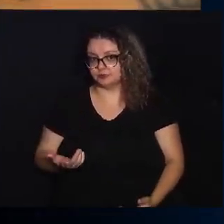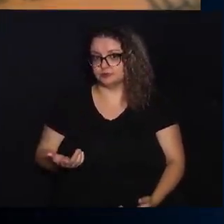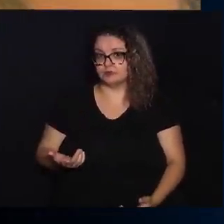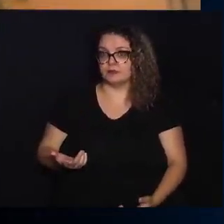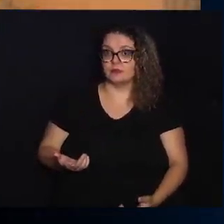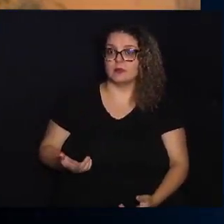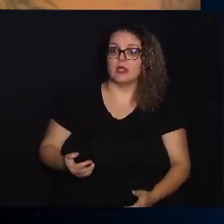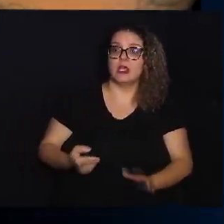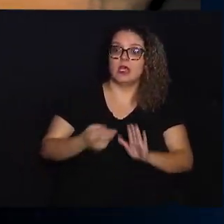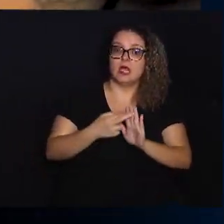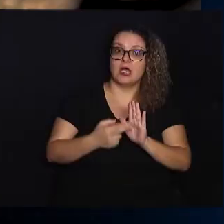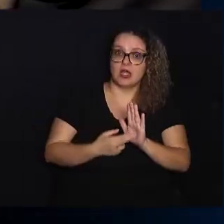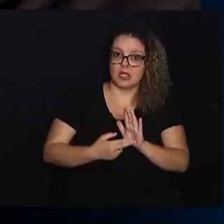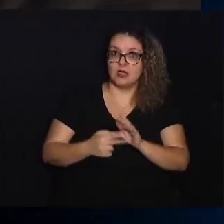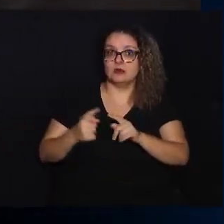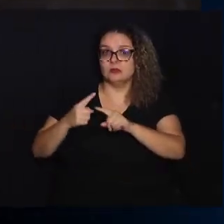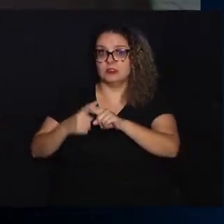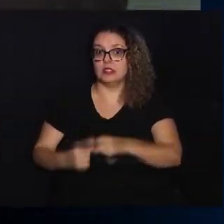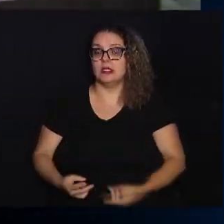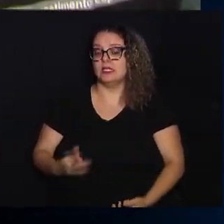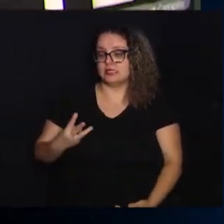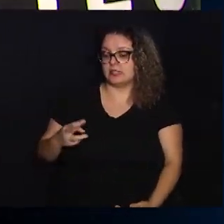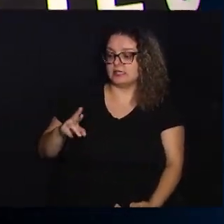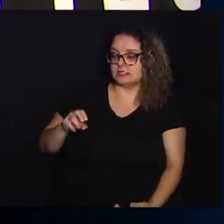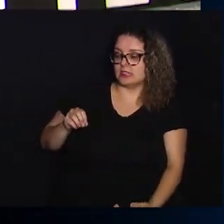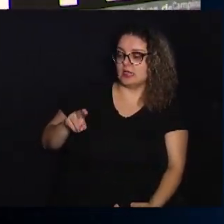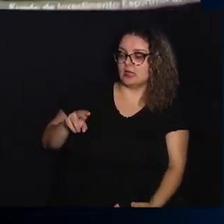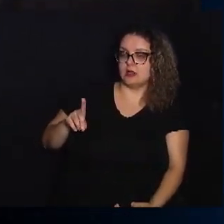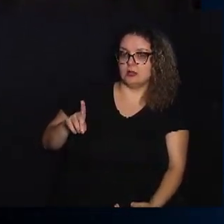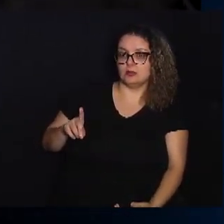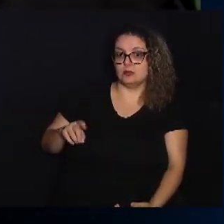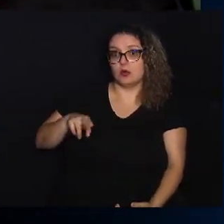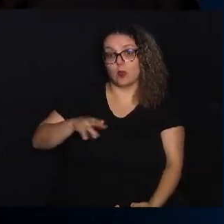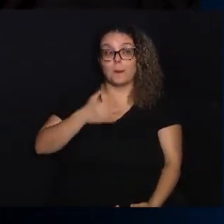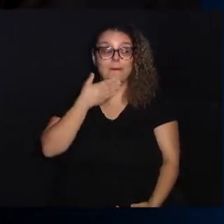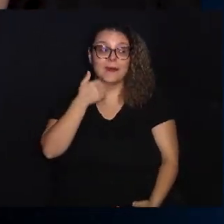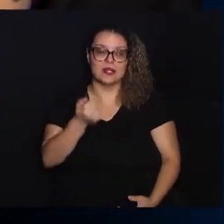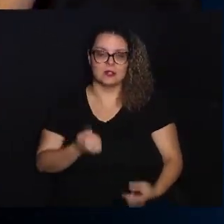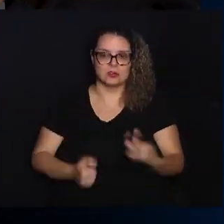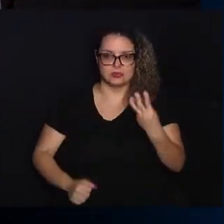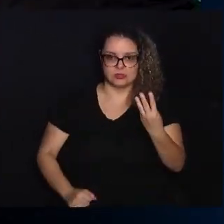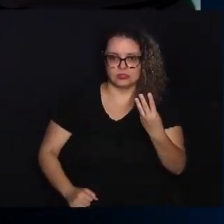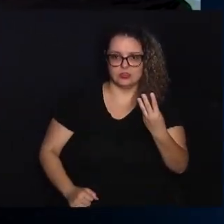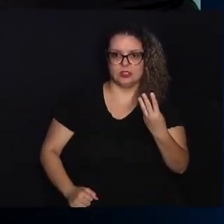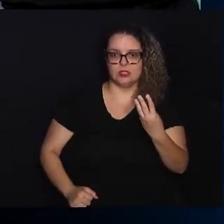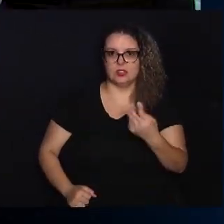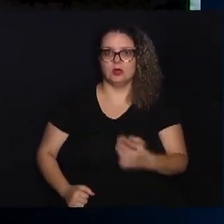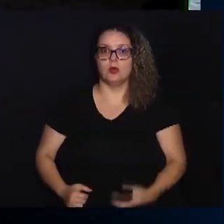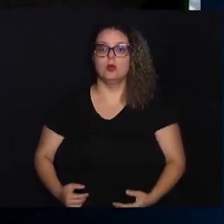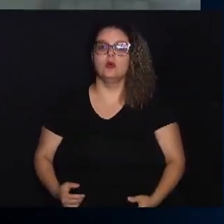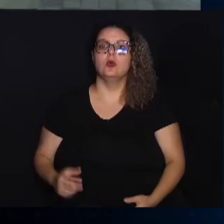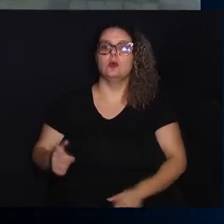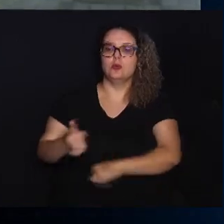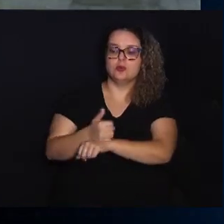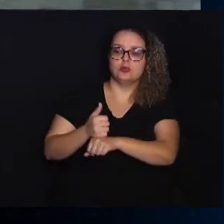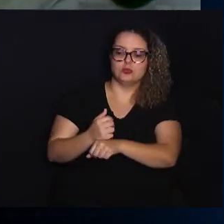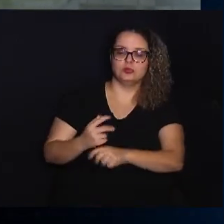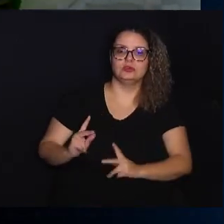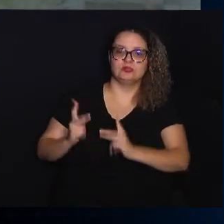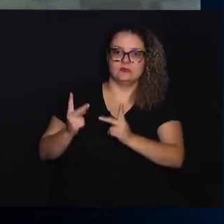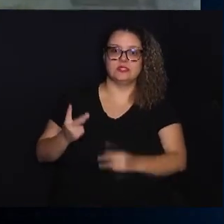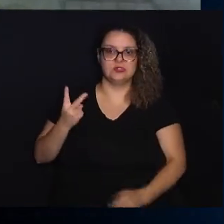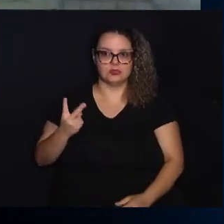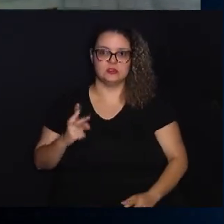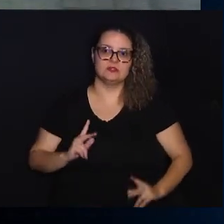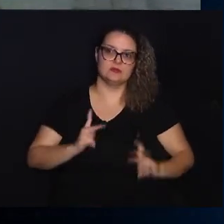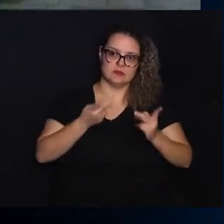são a regra que baseia-se numa competição de 3 rounds, ou melhor de 3. O atleta que ganha 2